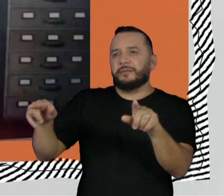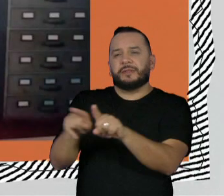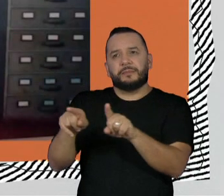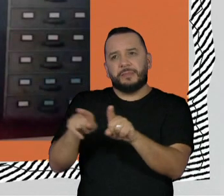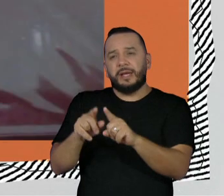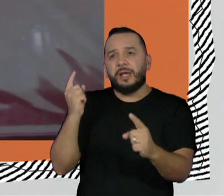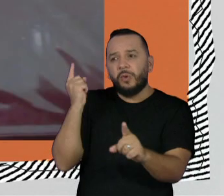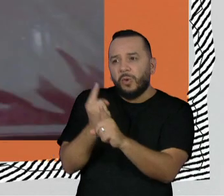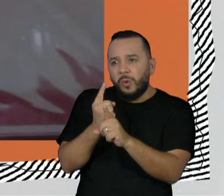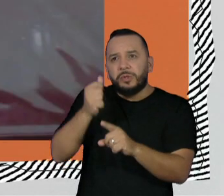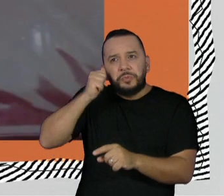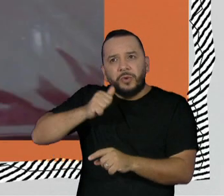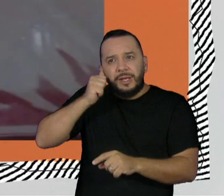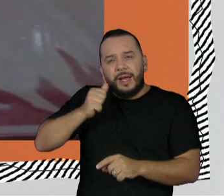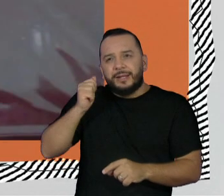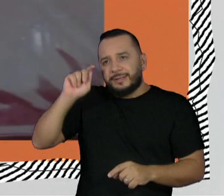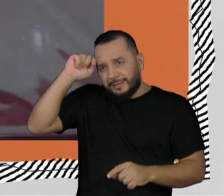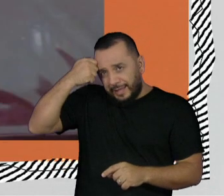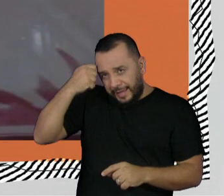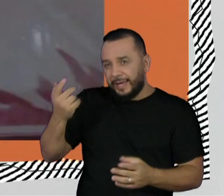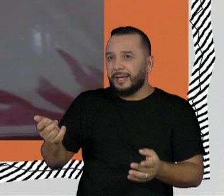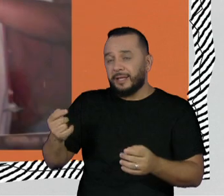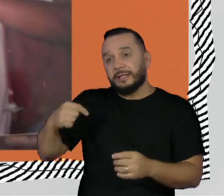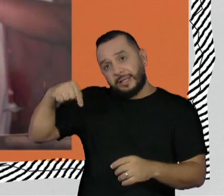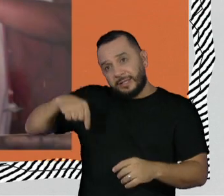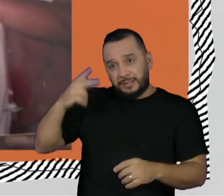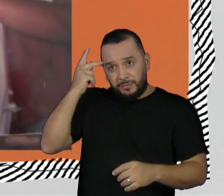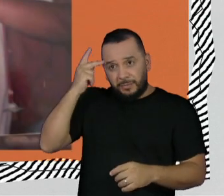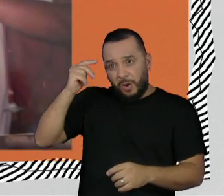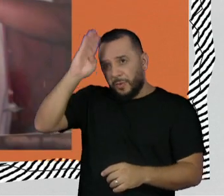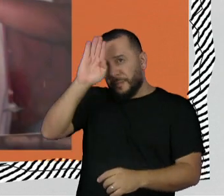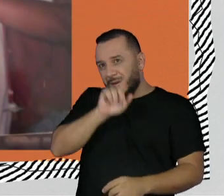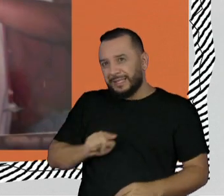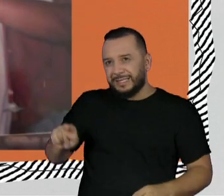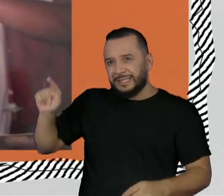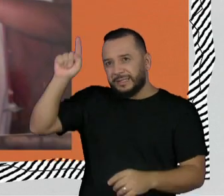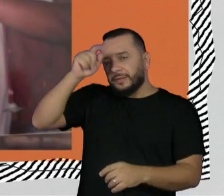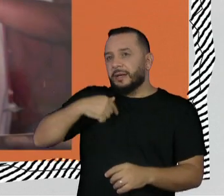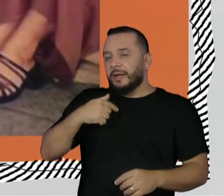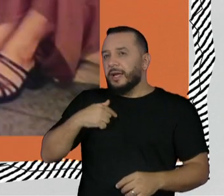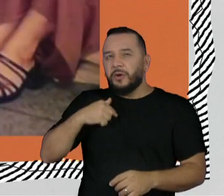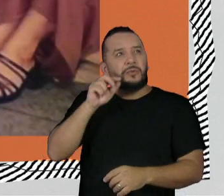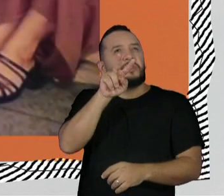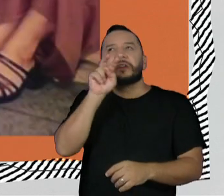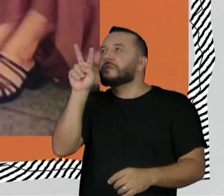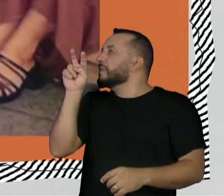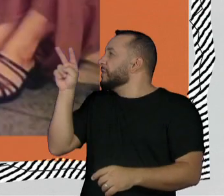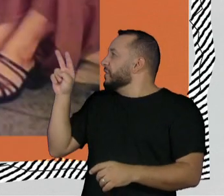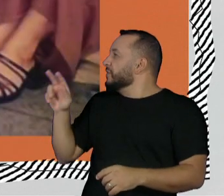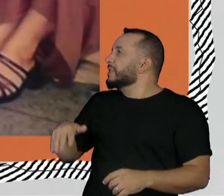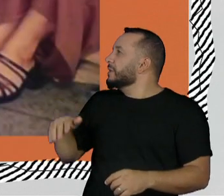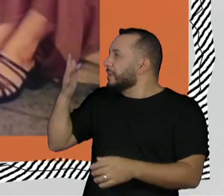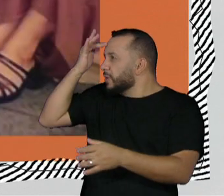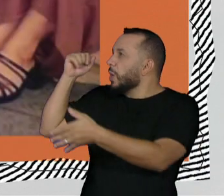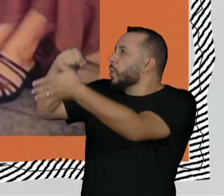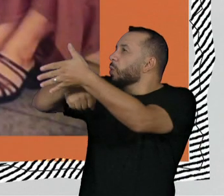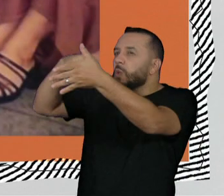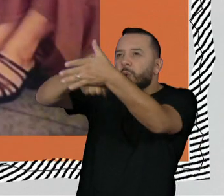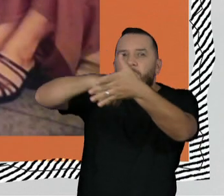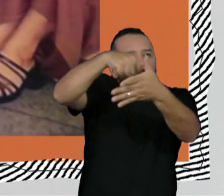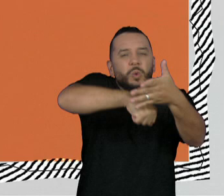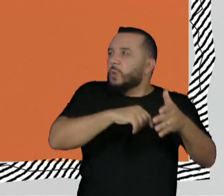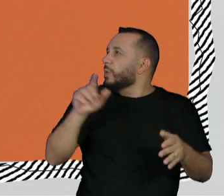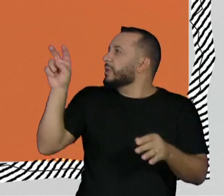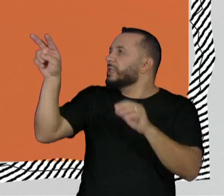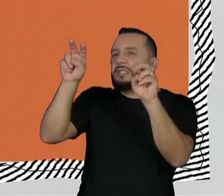aqui do estado de São Paulo quanto nacional. Eu cresci, assim, vendo uma série de referências, lutando, né, pelo combate ao racismo, por